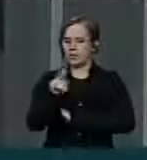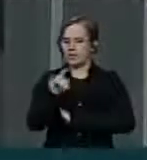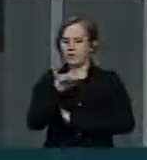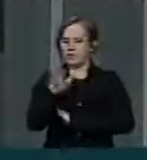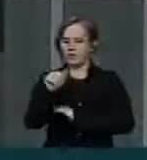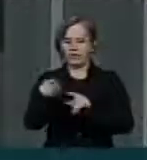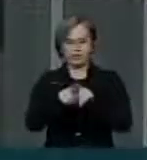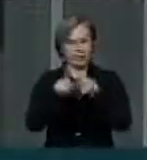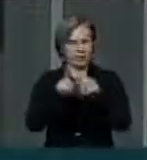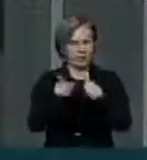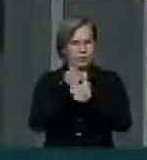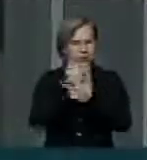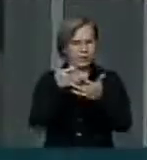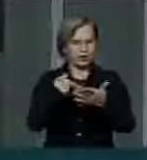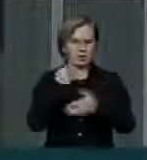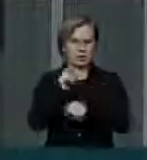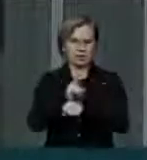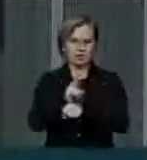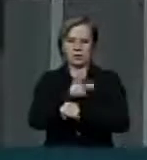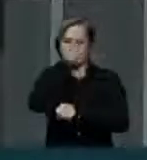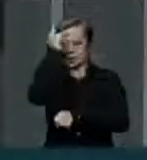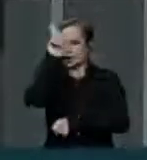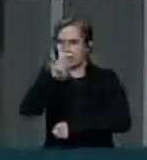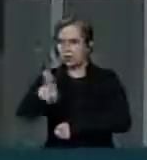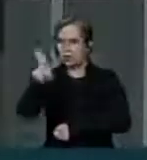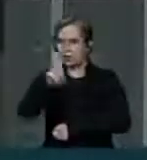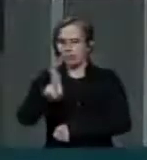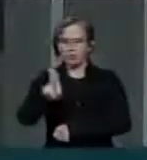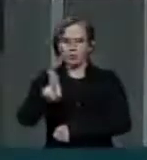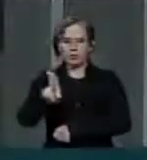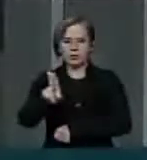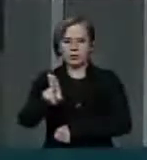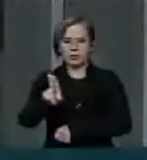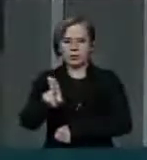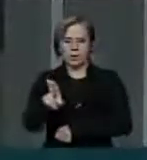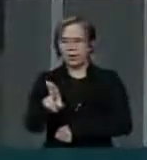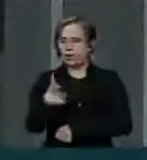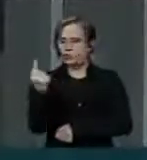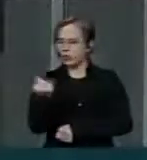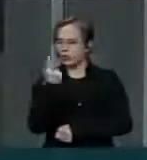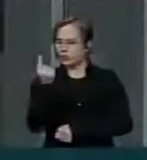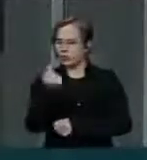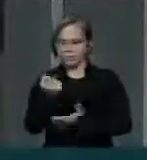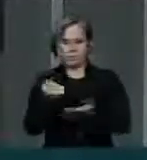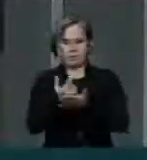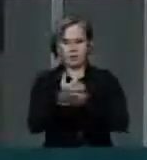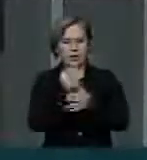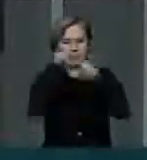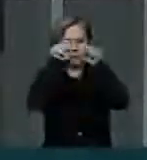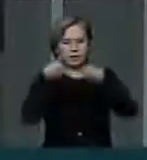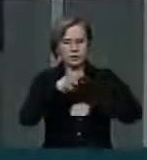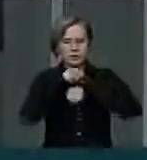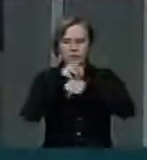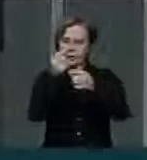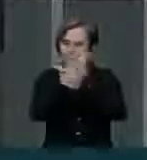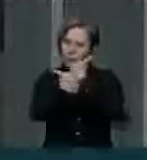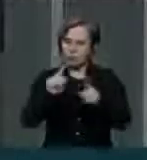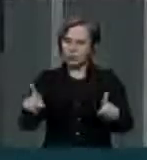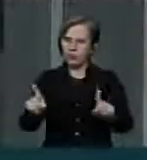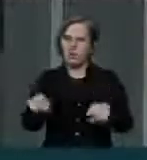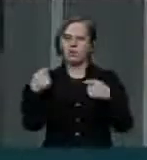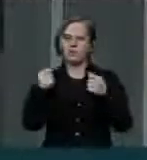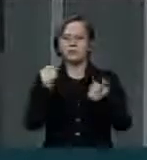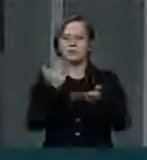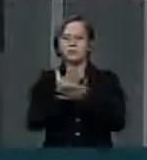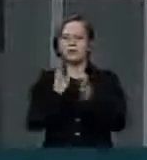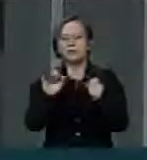nós defendemos: o usuário tem de deixar de ser o único financiador do sistema e ele tem de deixar de fazer